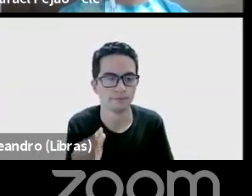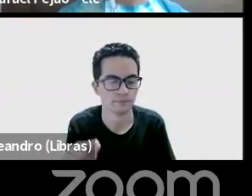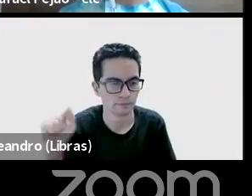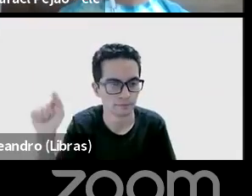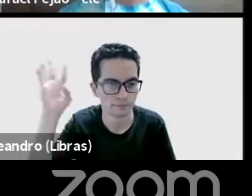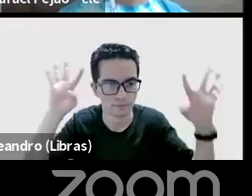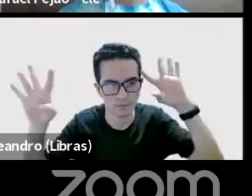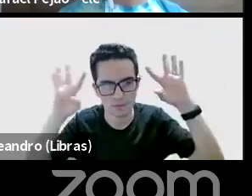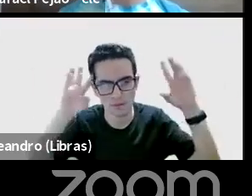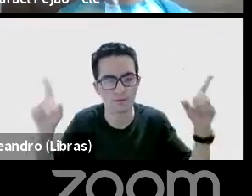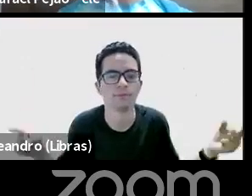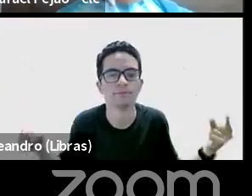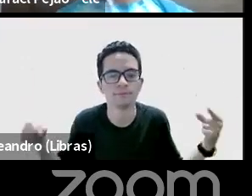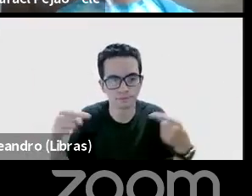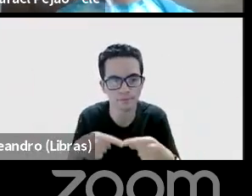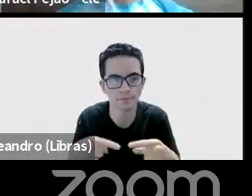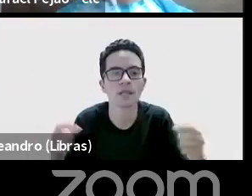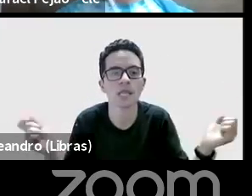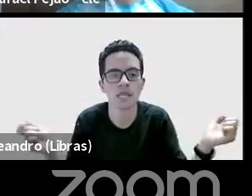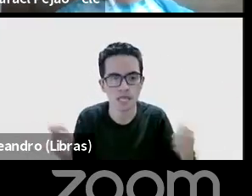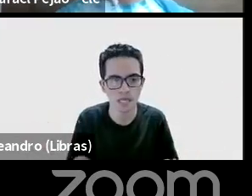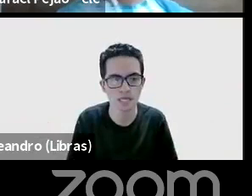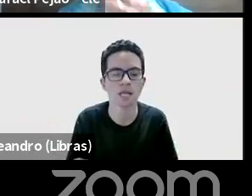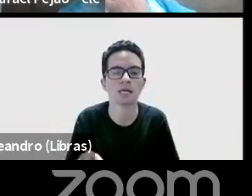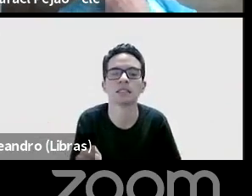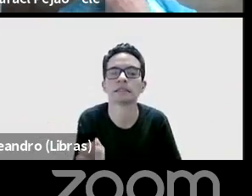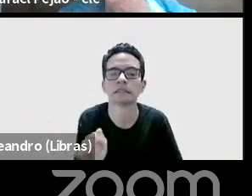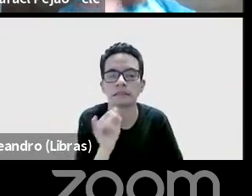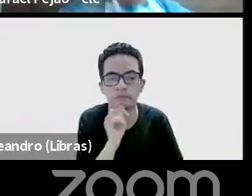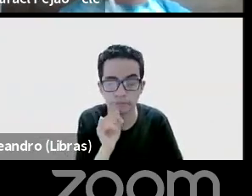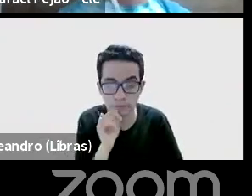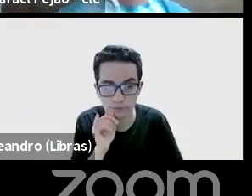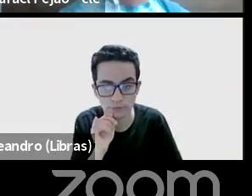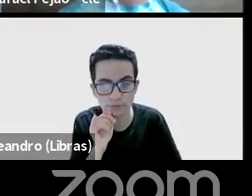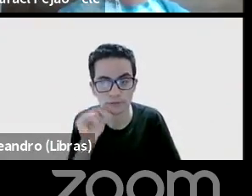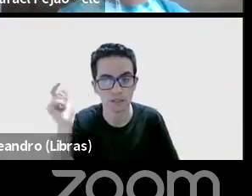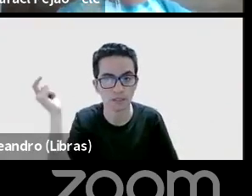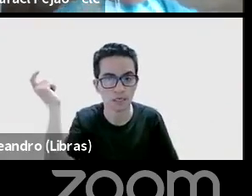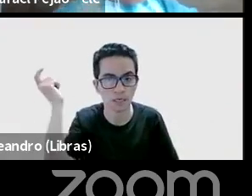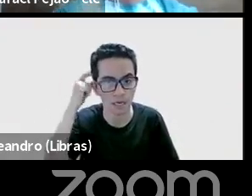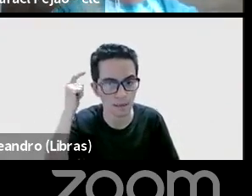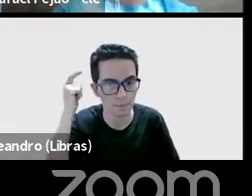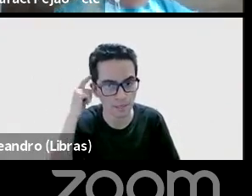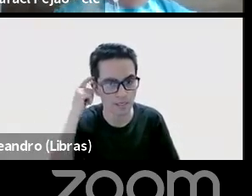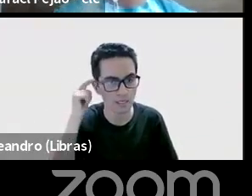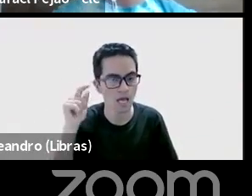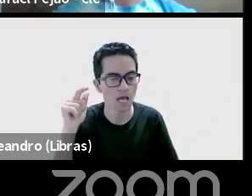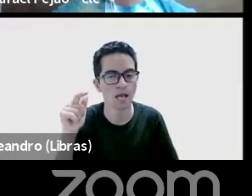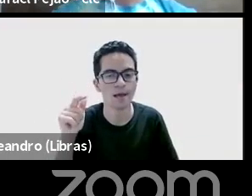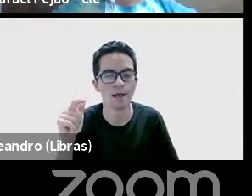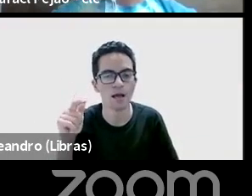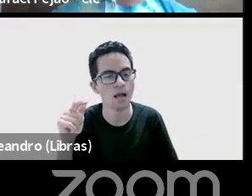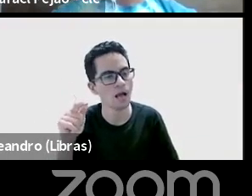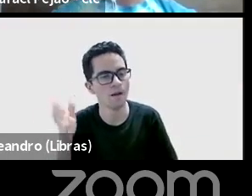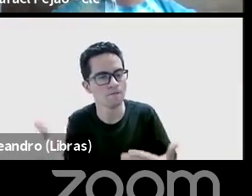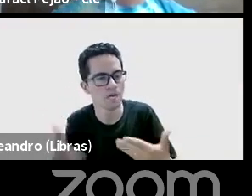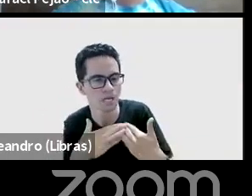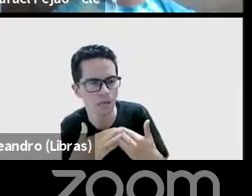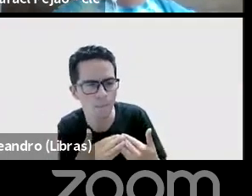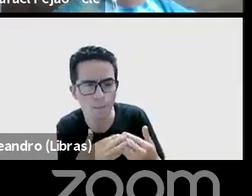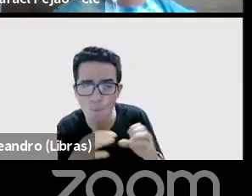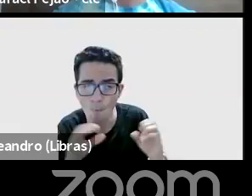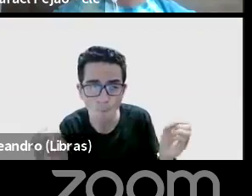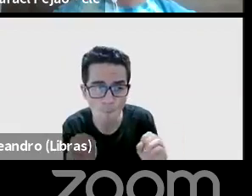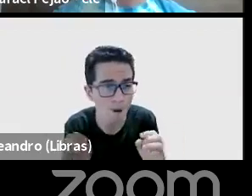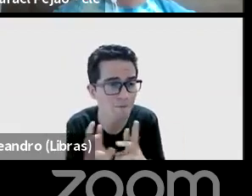reflexão era um pouco também para a gente, de alguma forma, será que aí eu acho que é isso, não é que a academia é fechada, né, de um ponto